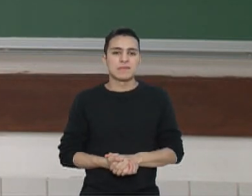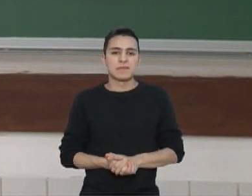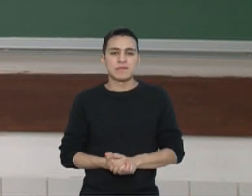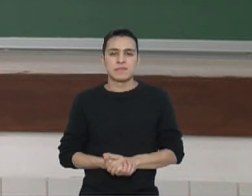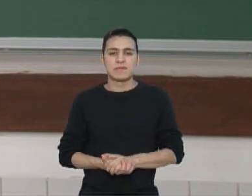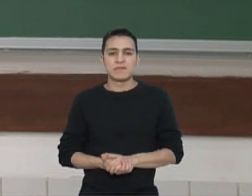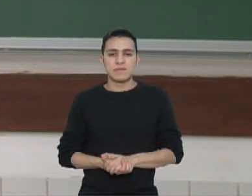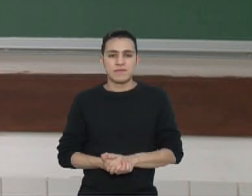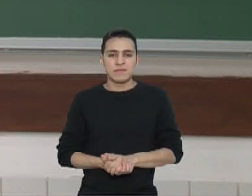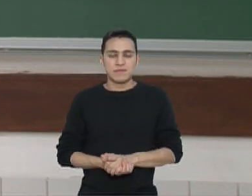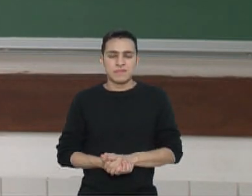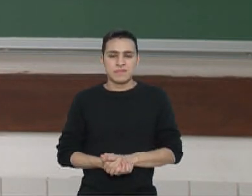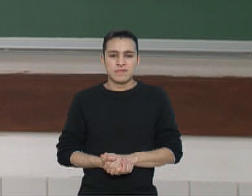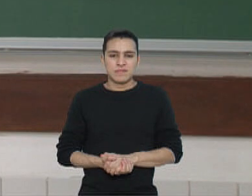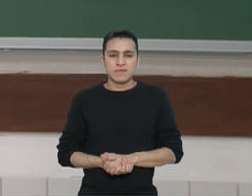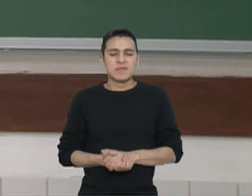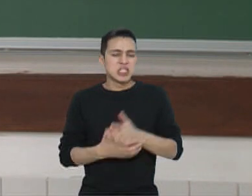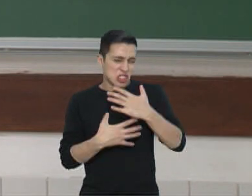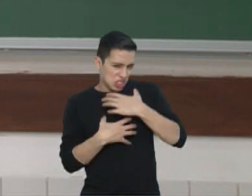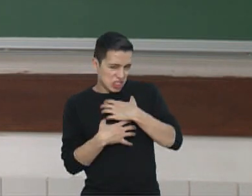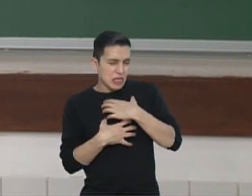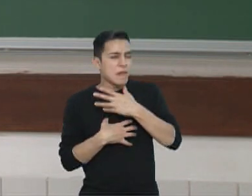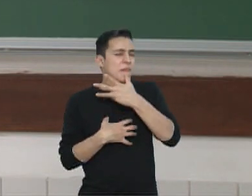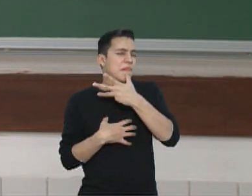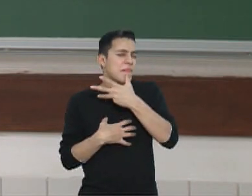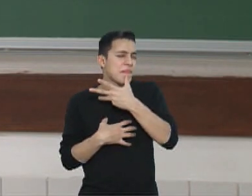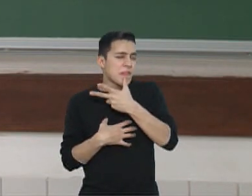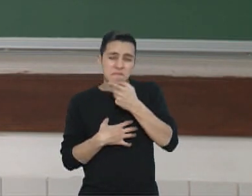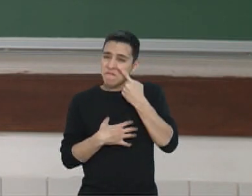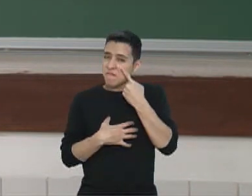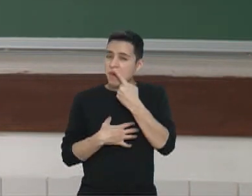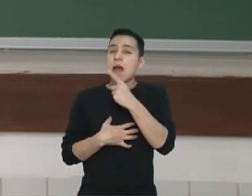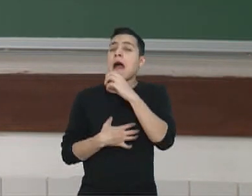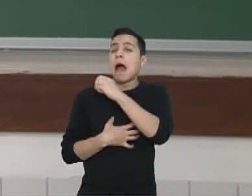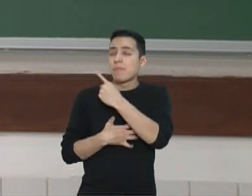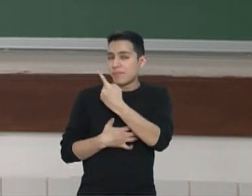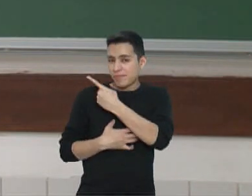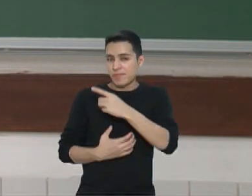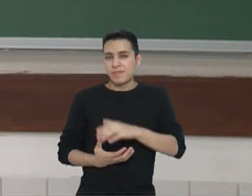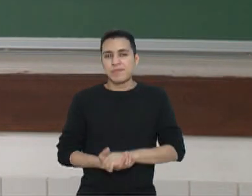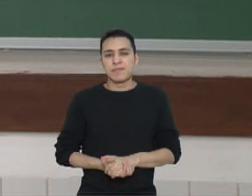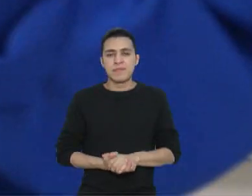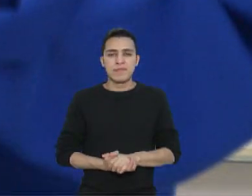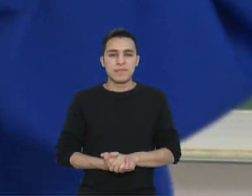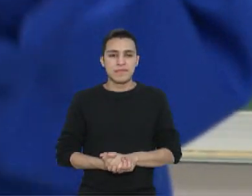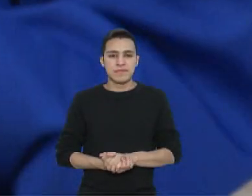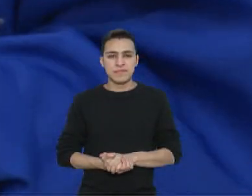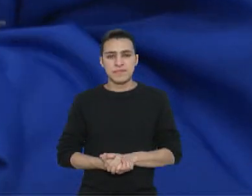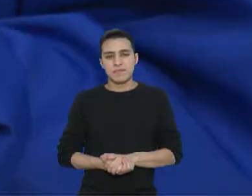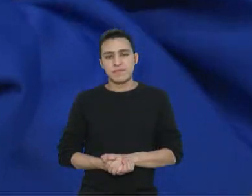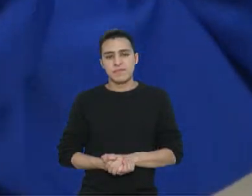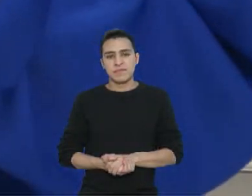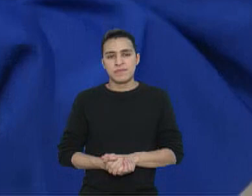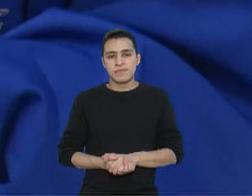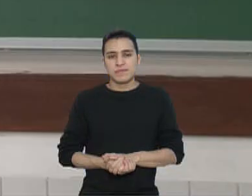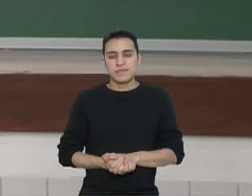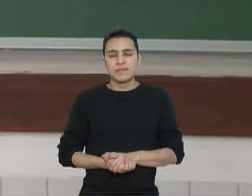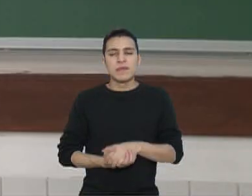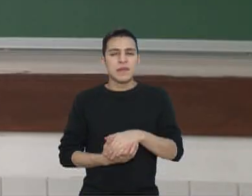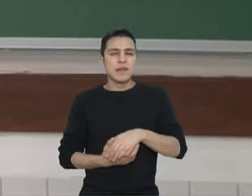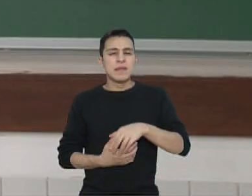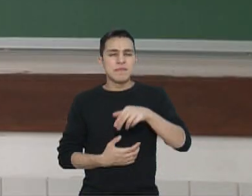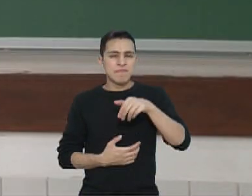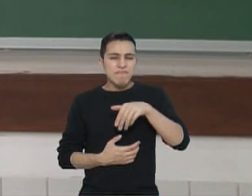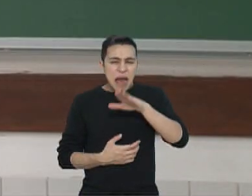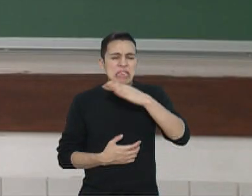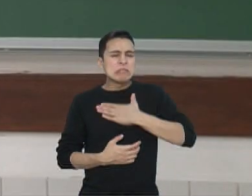tá, tá, tá. Uma forma mais lenta. Agora, vamos tentar mais rápido. Tá, tá, tá, tá, tá, tá, tá, tá. Vamos bem